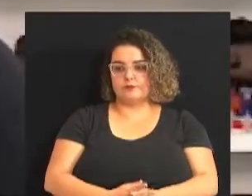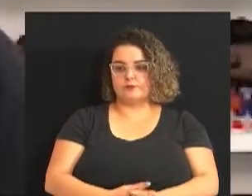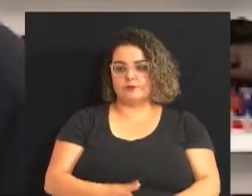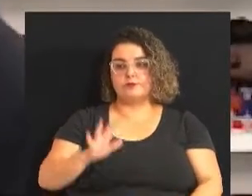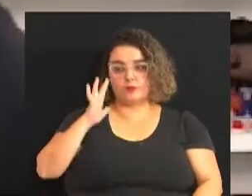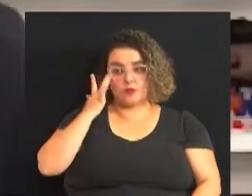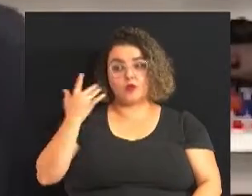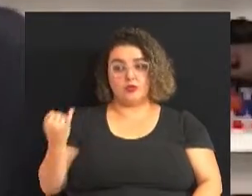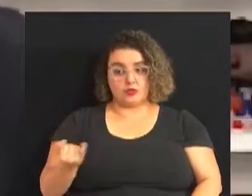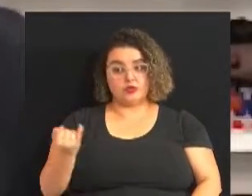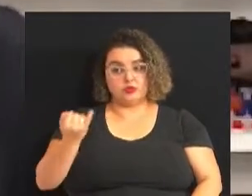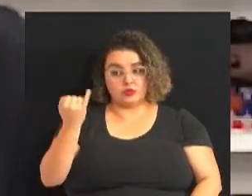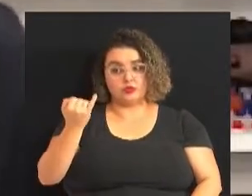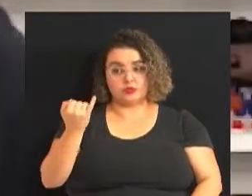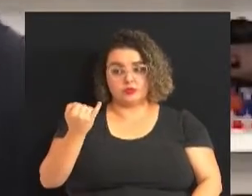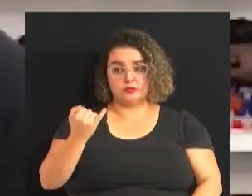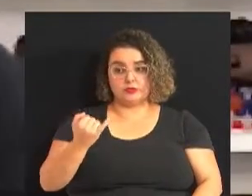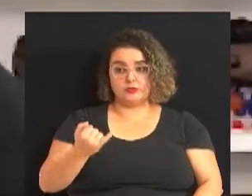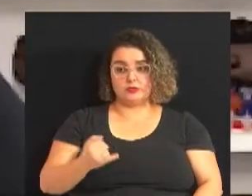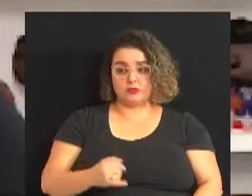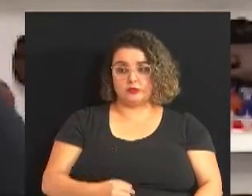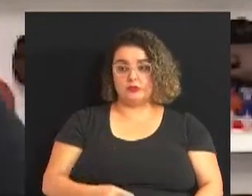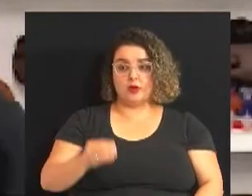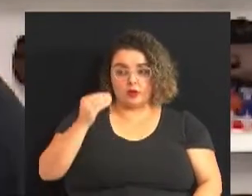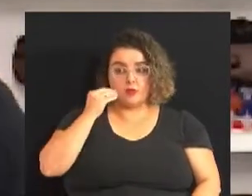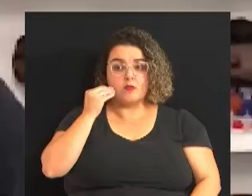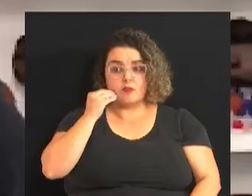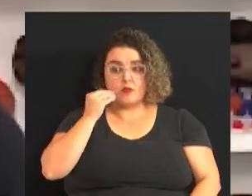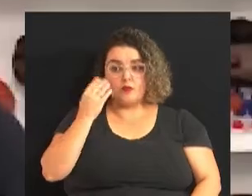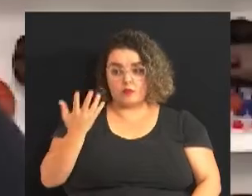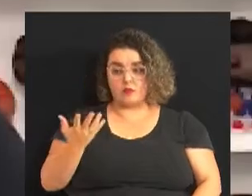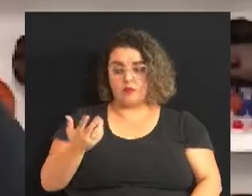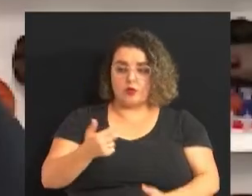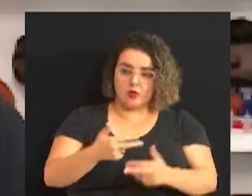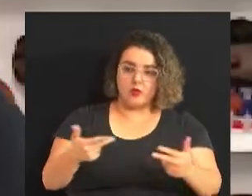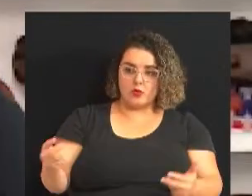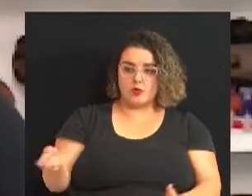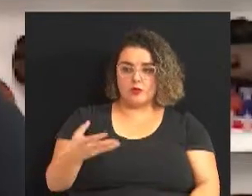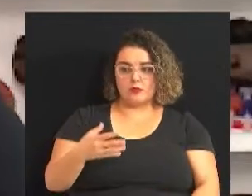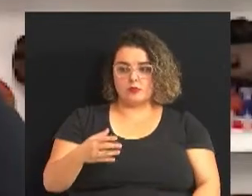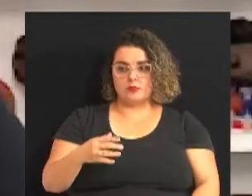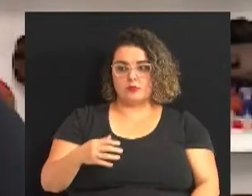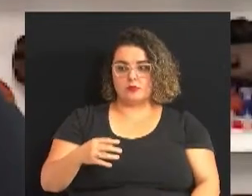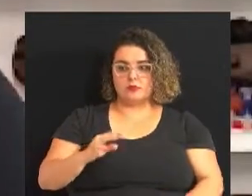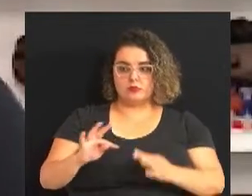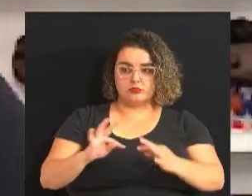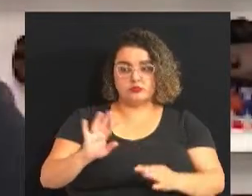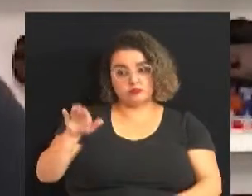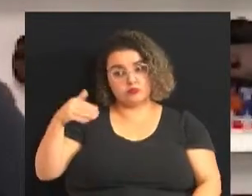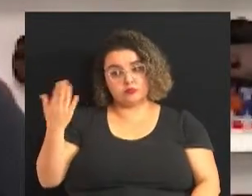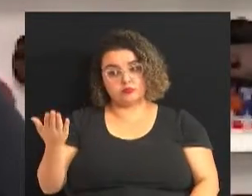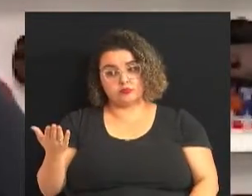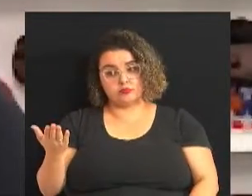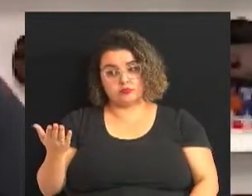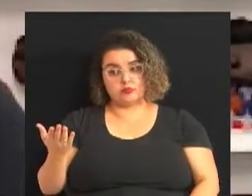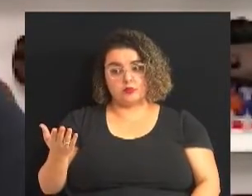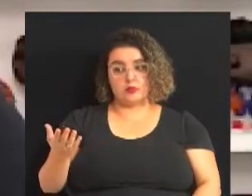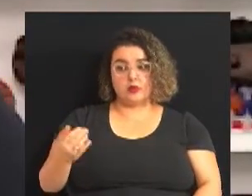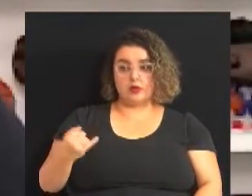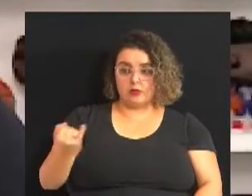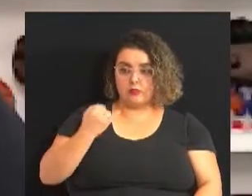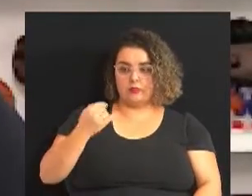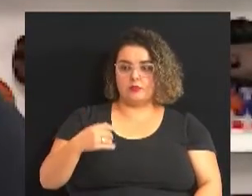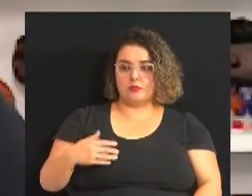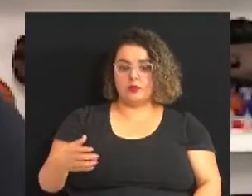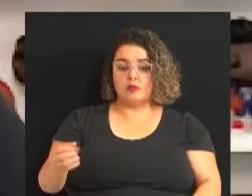importante, eu acho que foi uma tentativa de trazer algo novo, um técnico Tá. estrangeiro. Vale também para dar uma chacoalhada